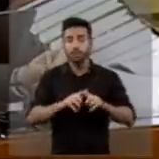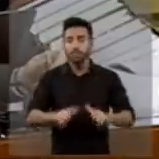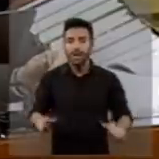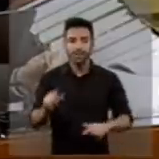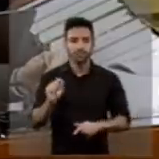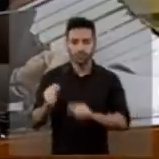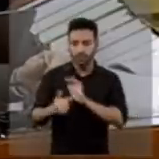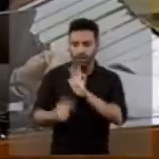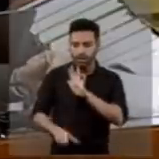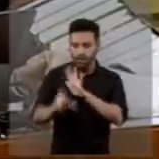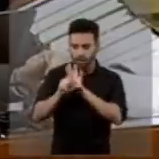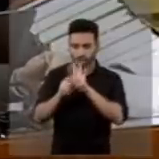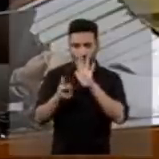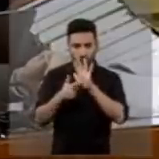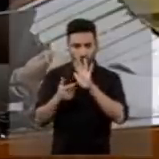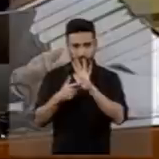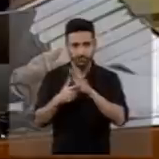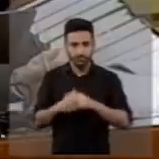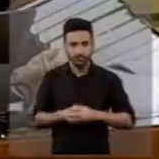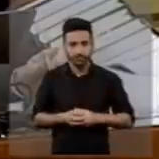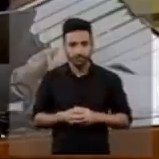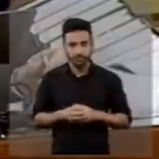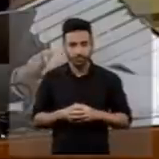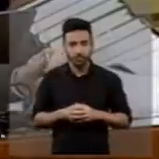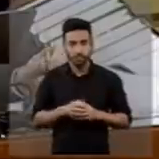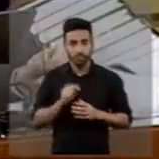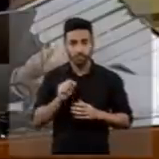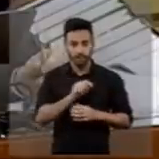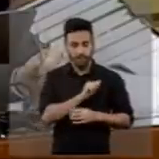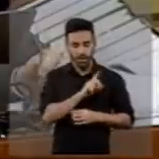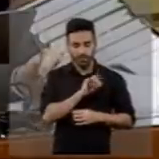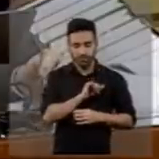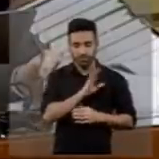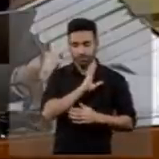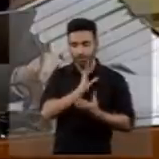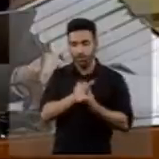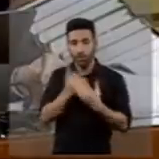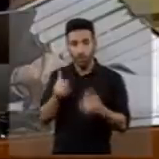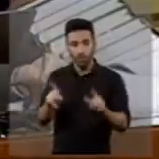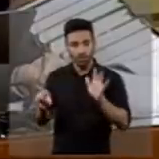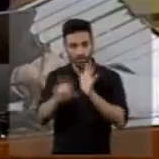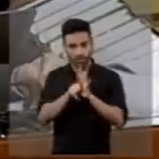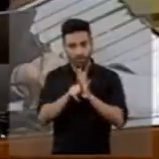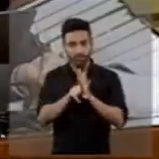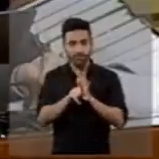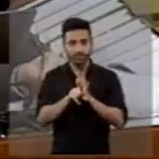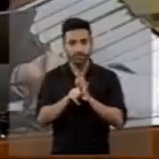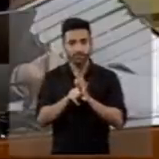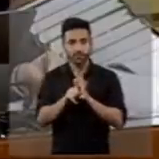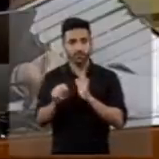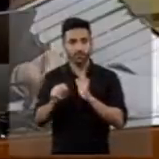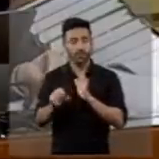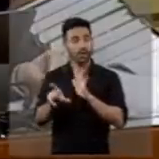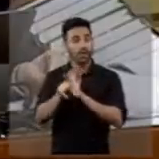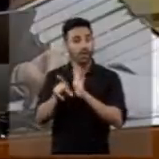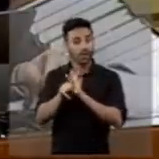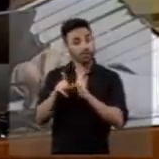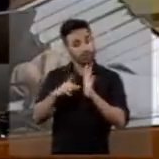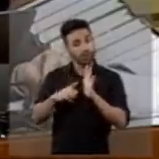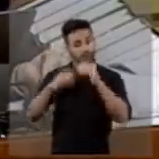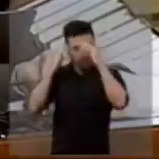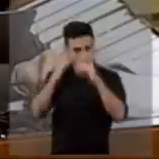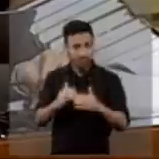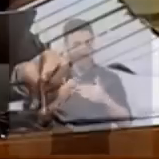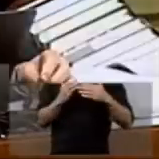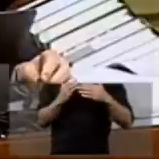legislação atacada nesta ação direta de inconstitucionalidade, ela atende o princípio do devido processo